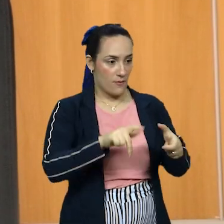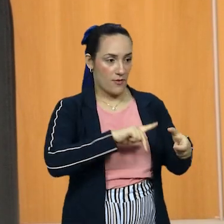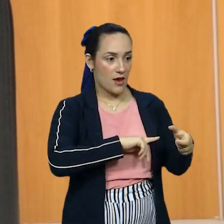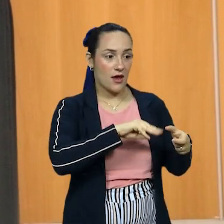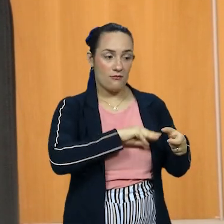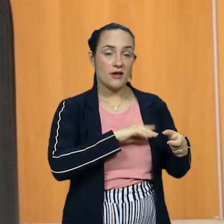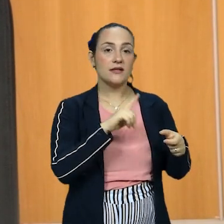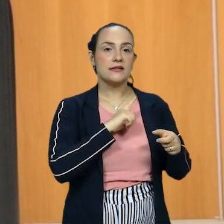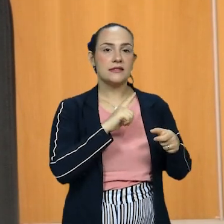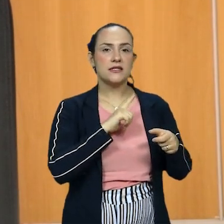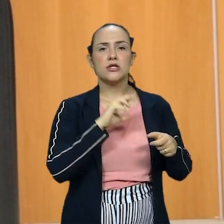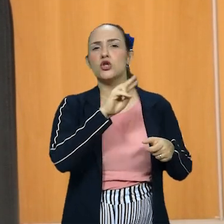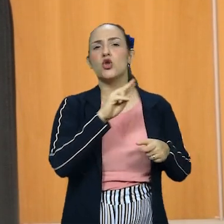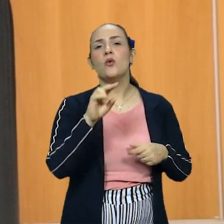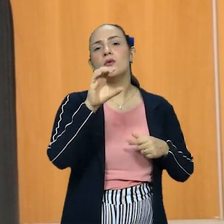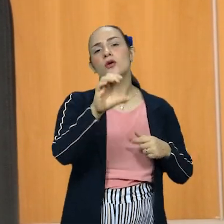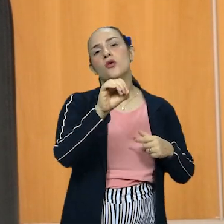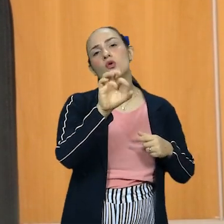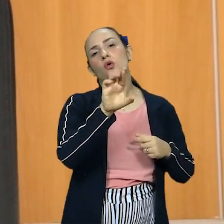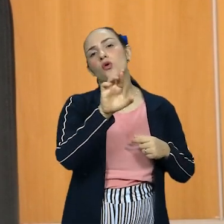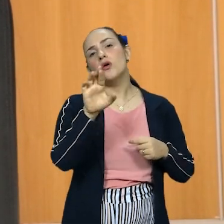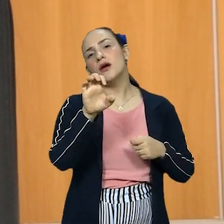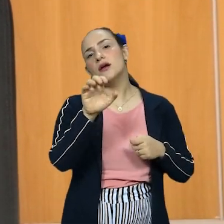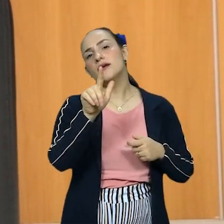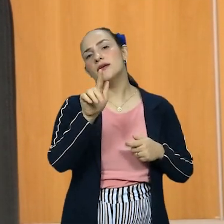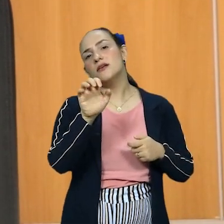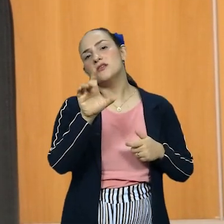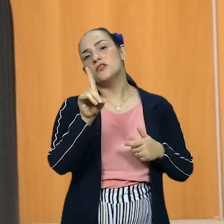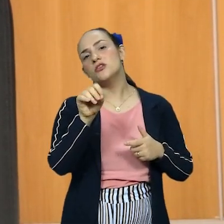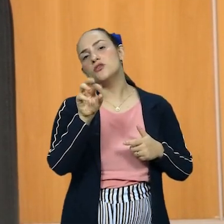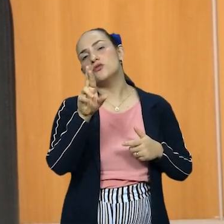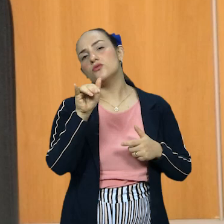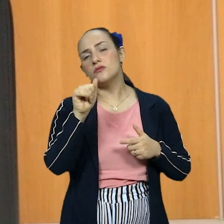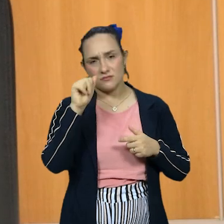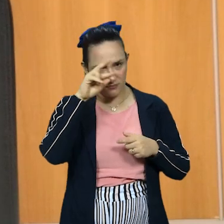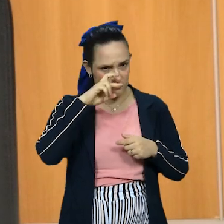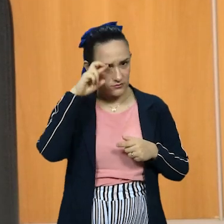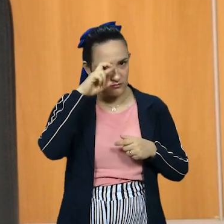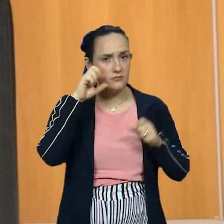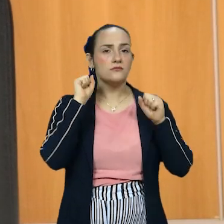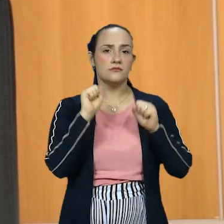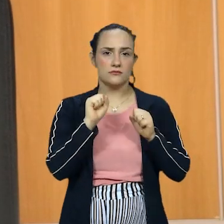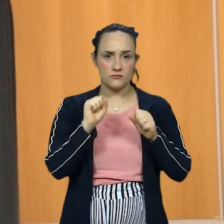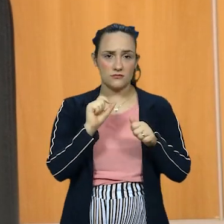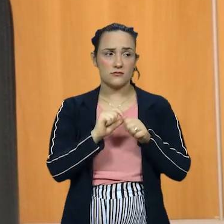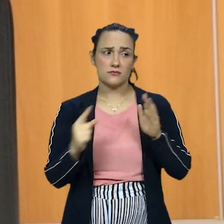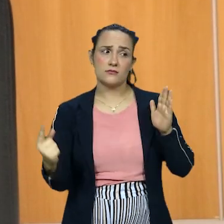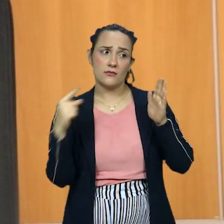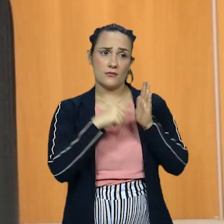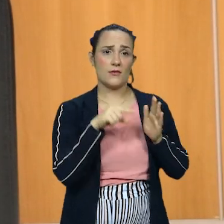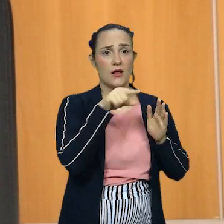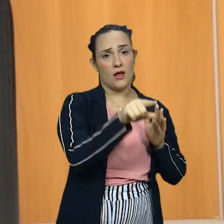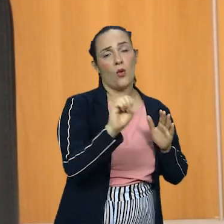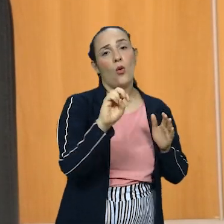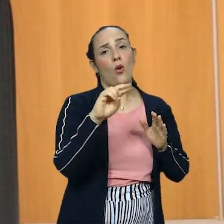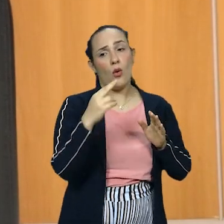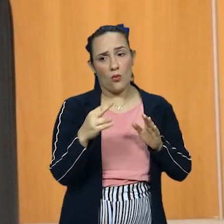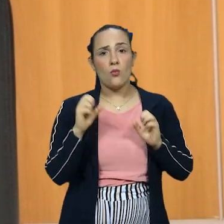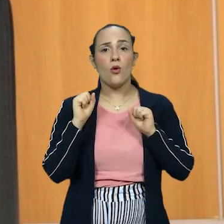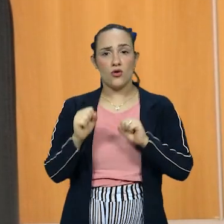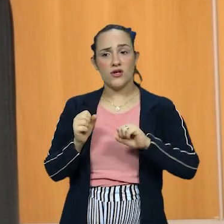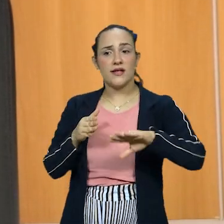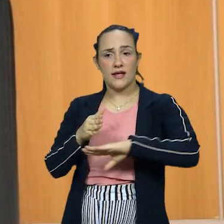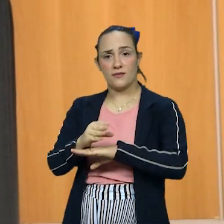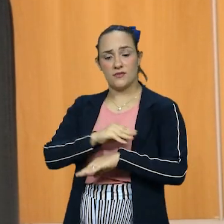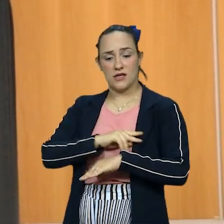ele tem as corregedorias, né? Então, as denúncias podem ser encaminhadas pelas corregedorias, através das corregedorias, ou através